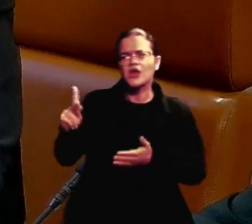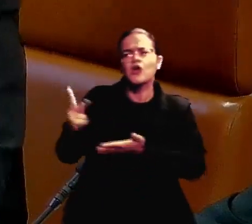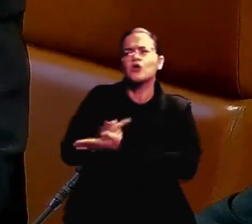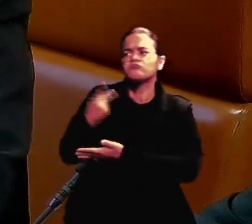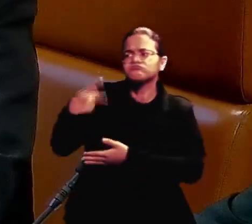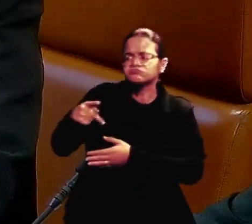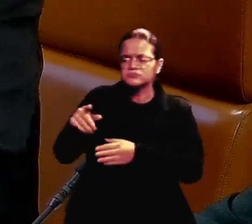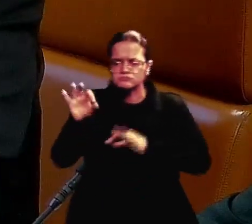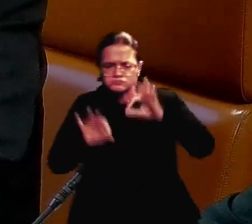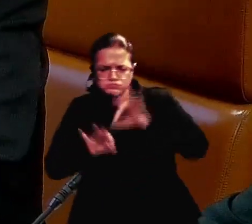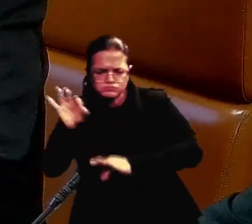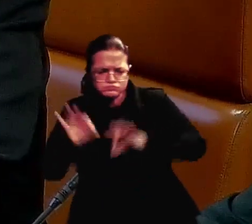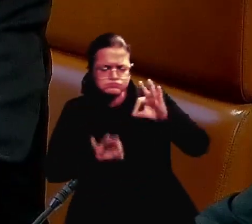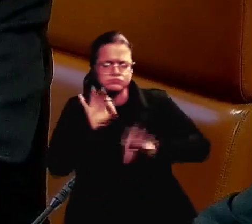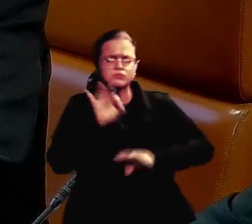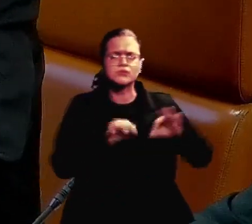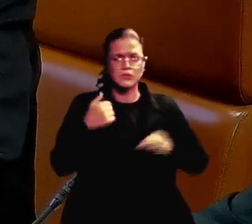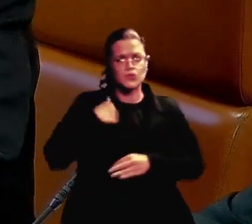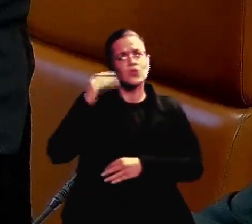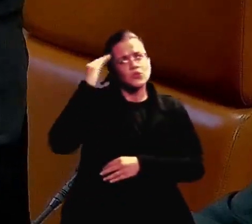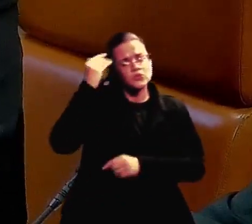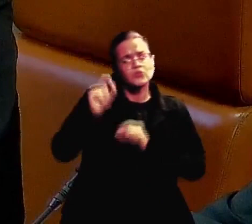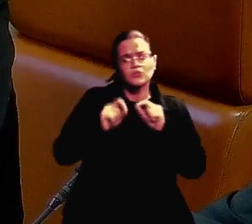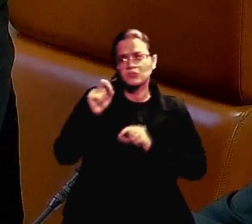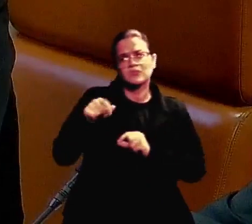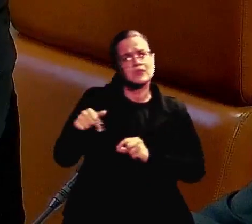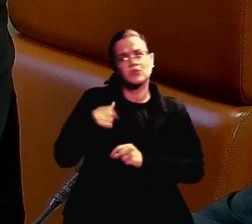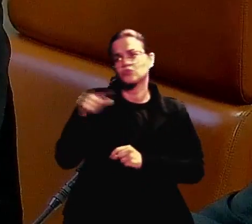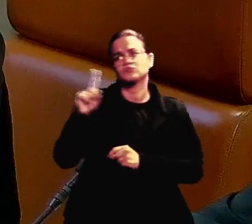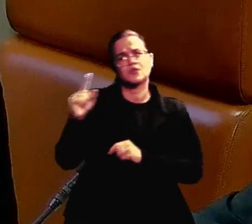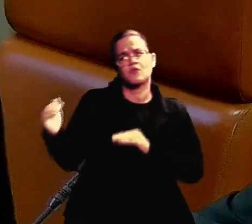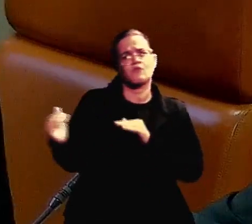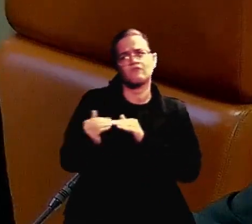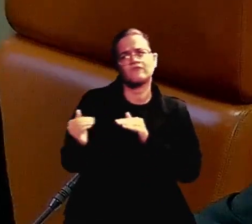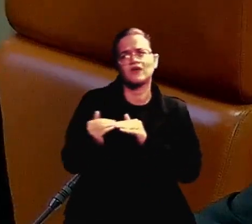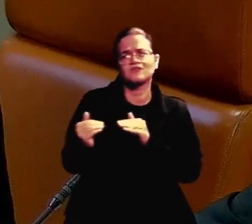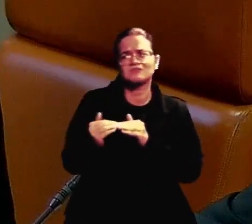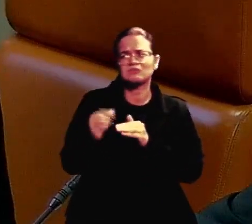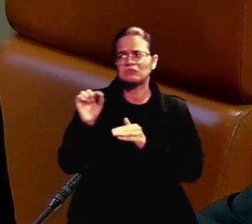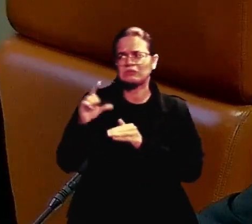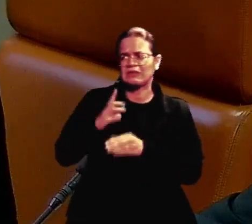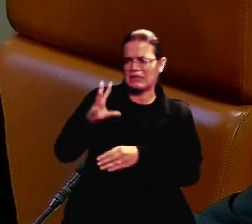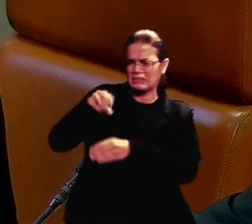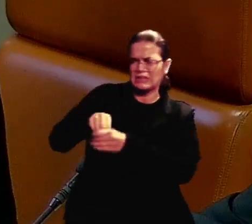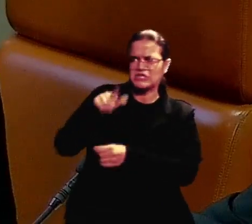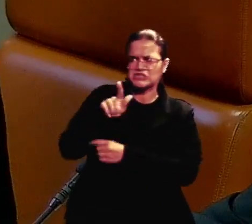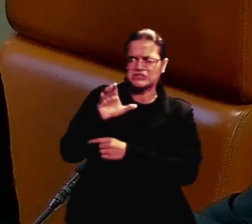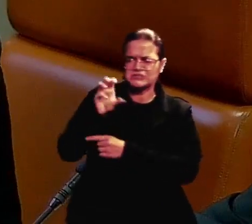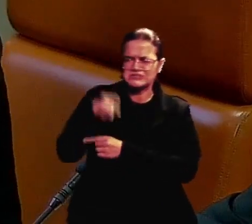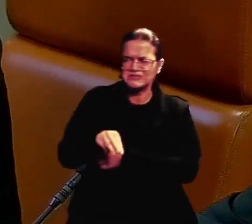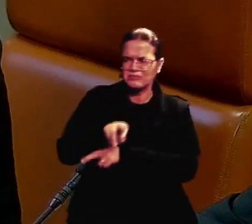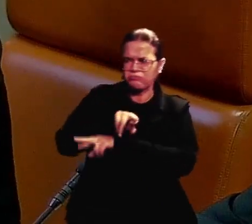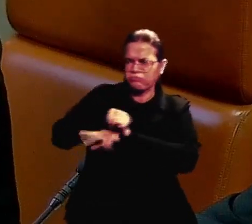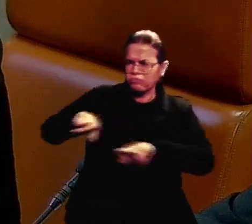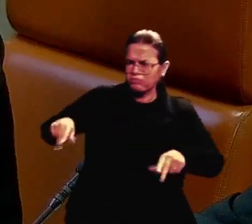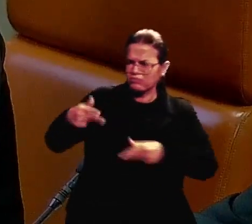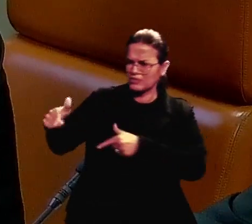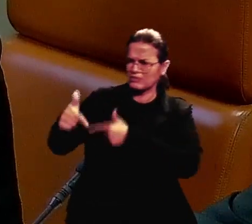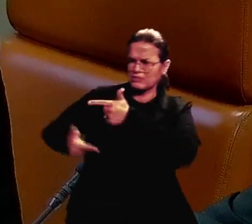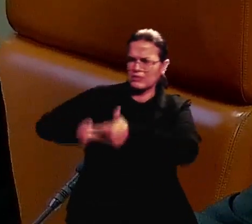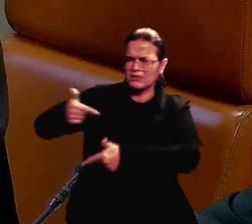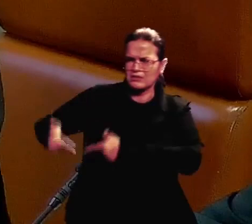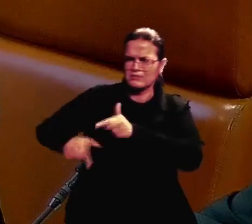Ações básicas de segurança pública que, no meu entender, eu pessoalmente não sou favorável a agregar na Guarda Municipal tantas